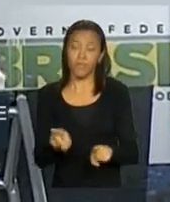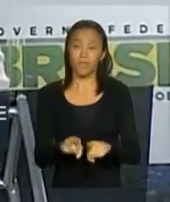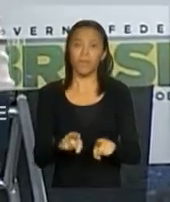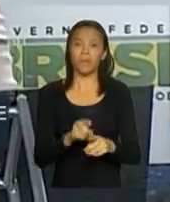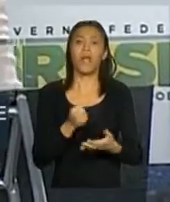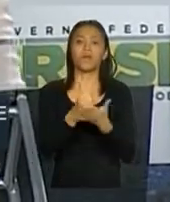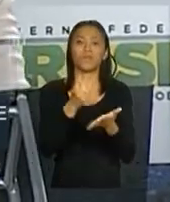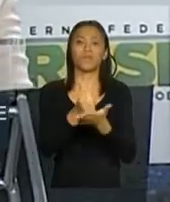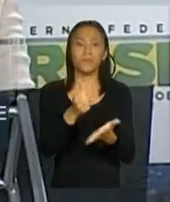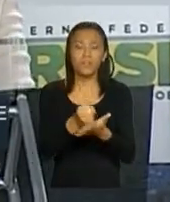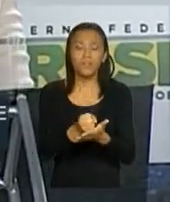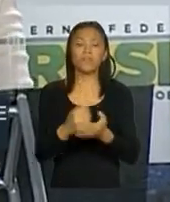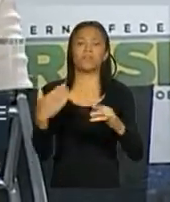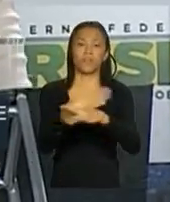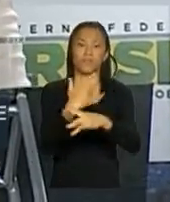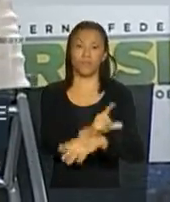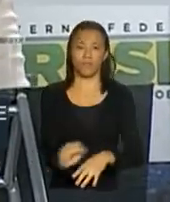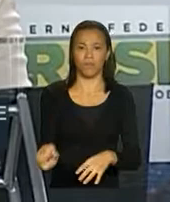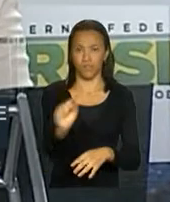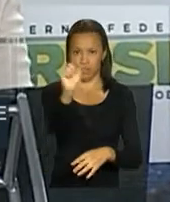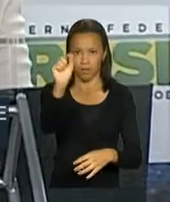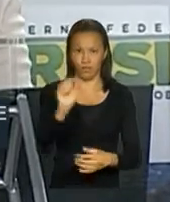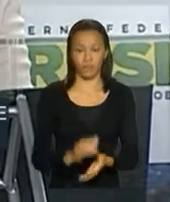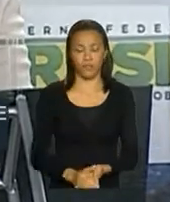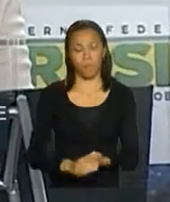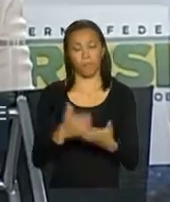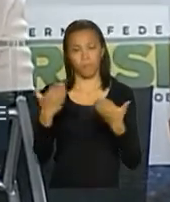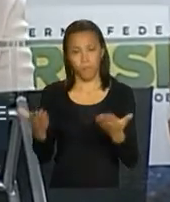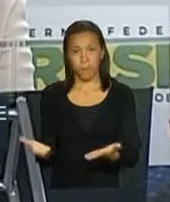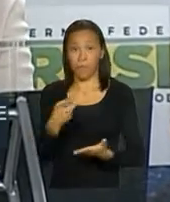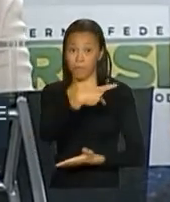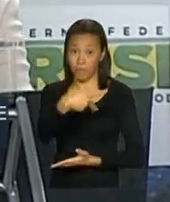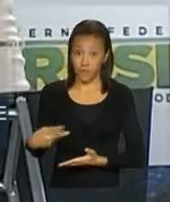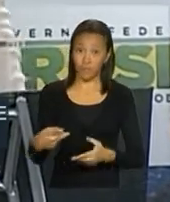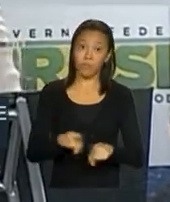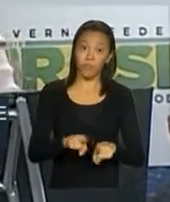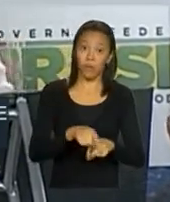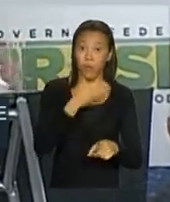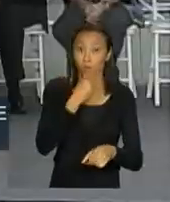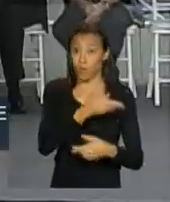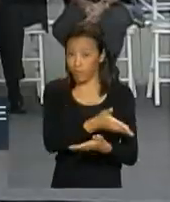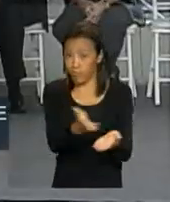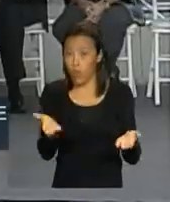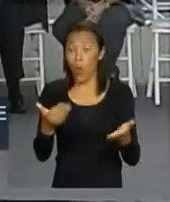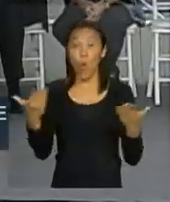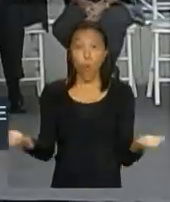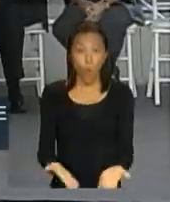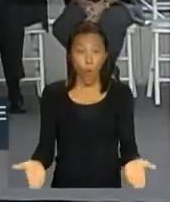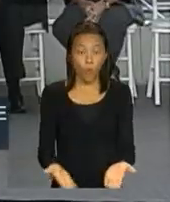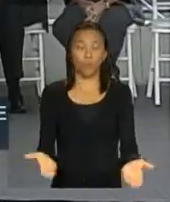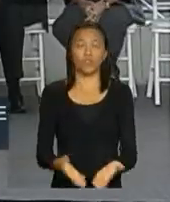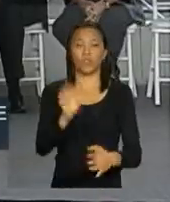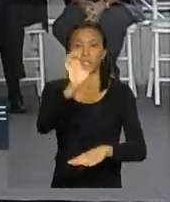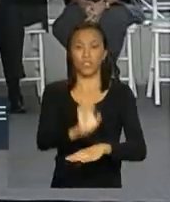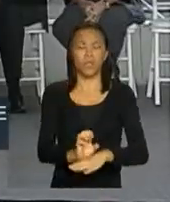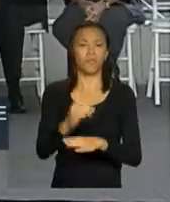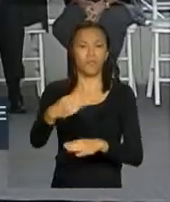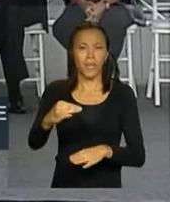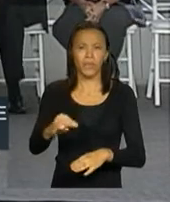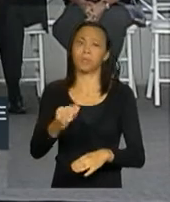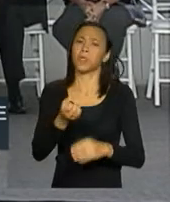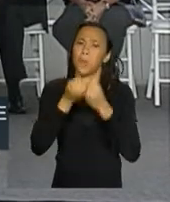das cidades. Senhora presidenta, senhoras e senhores, o Maranhão vive hoje um grande momento de sua